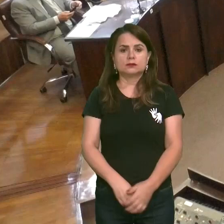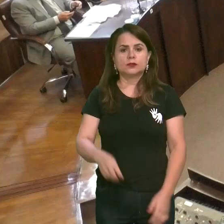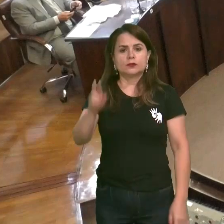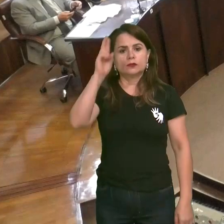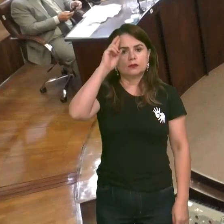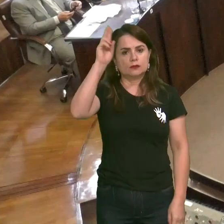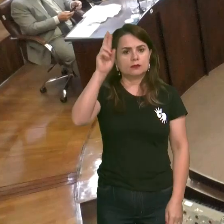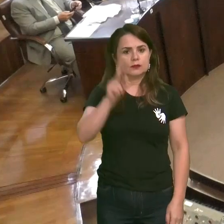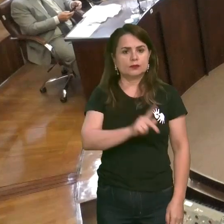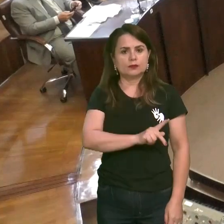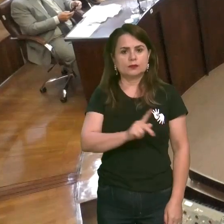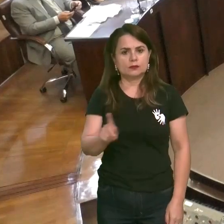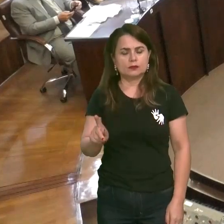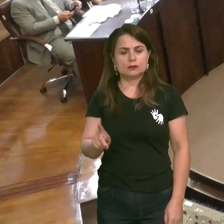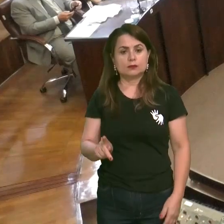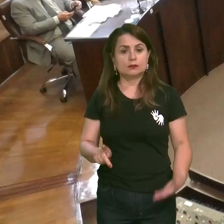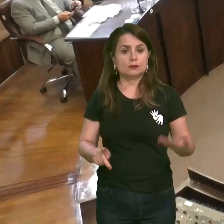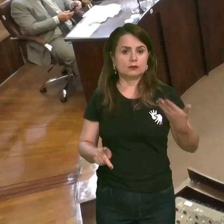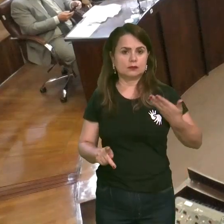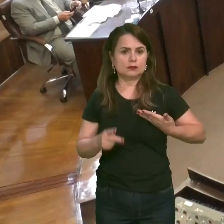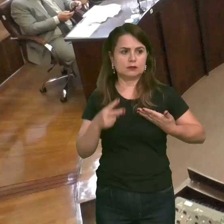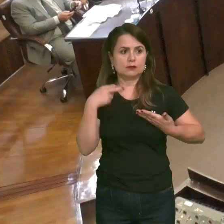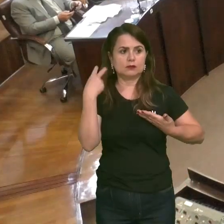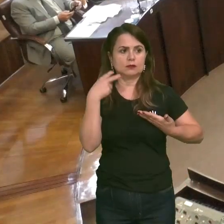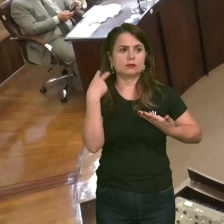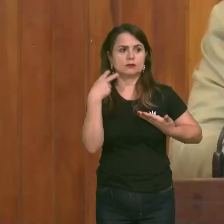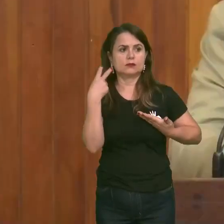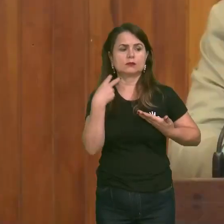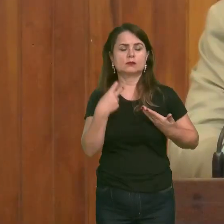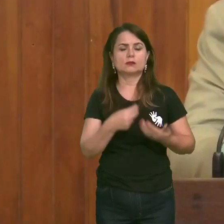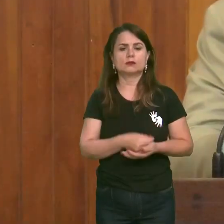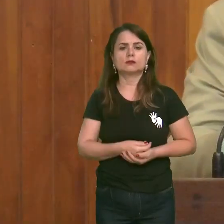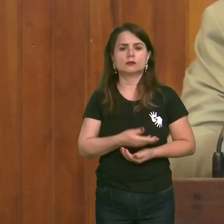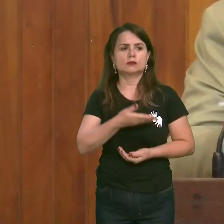senhor presidente nobres Paris